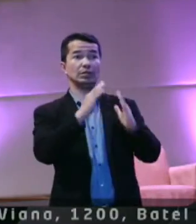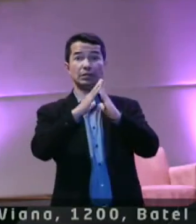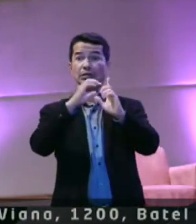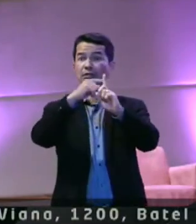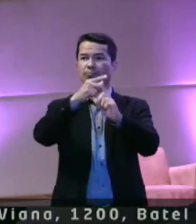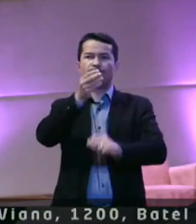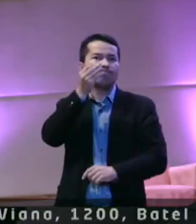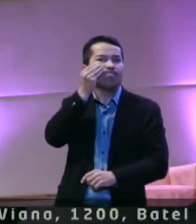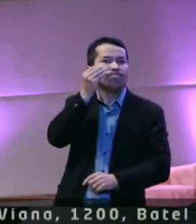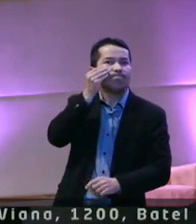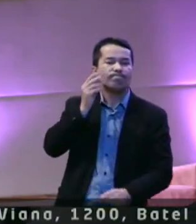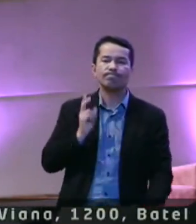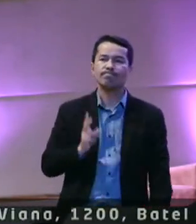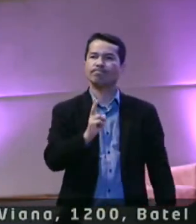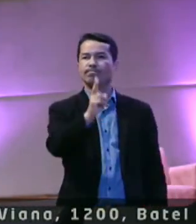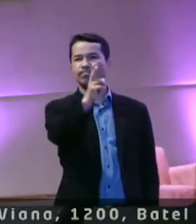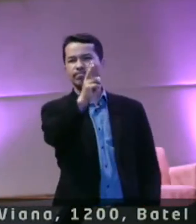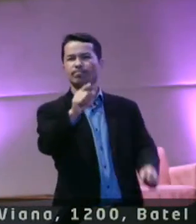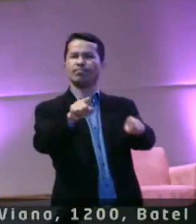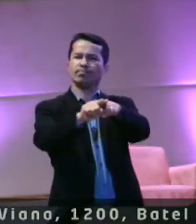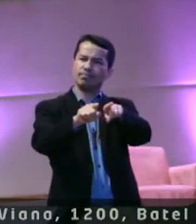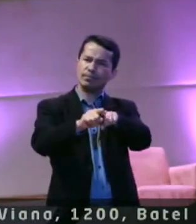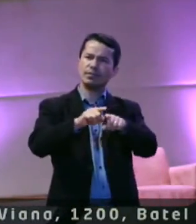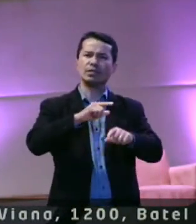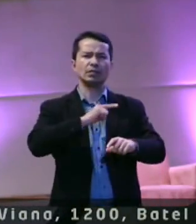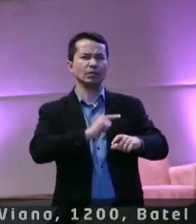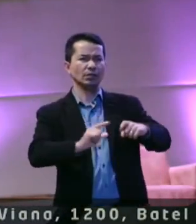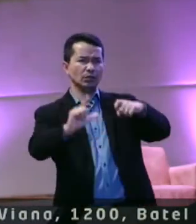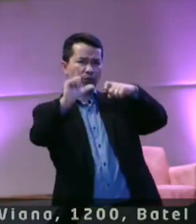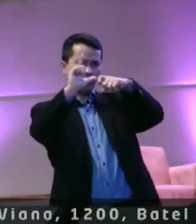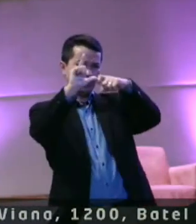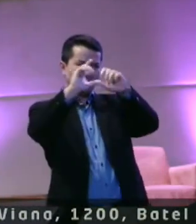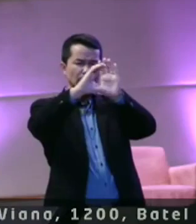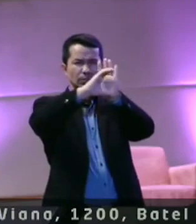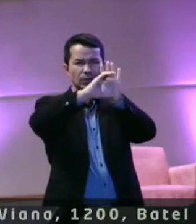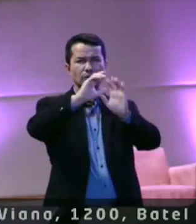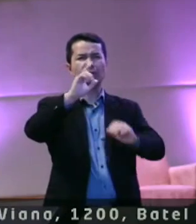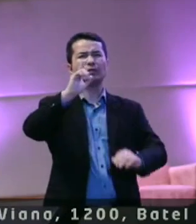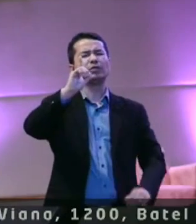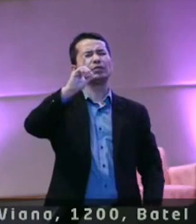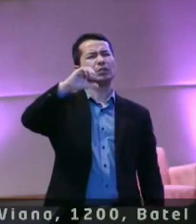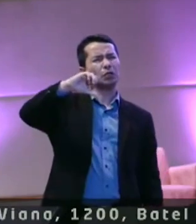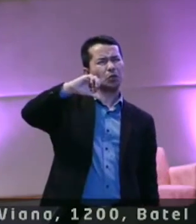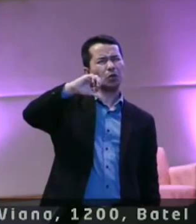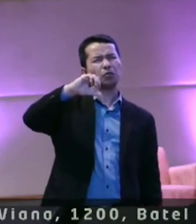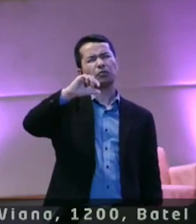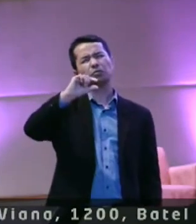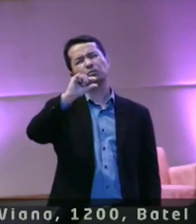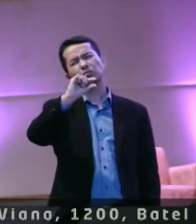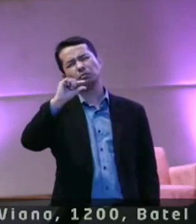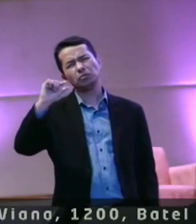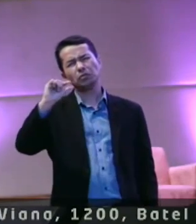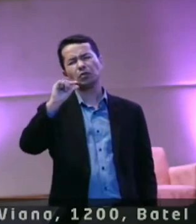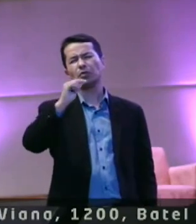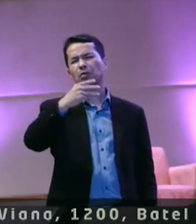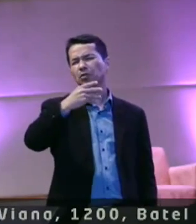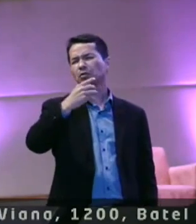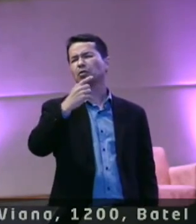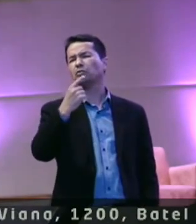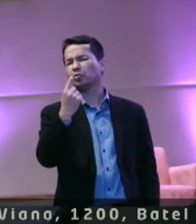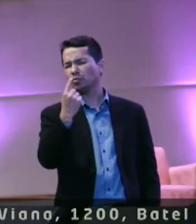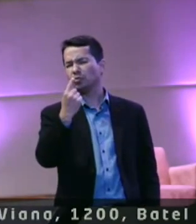em apreço, Lucas 19, 41 a 44, é um texto sentido, é